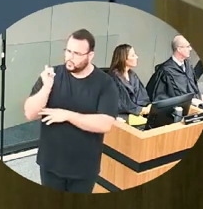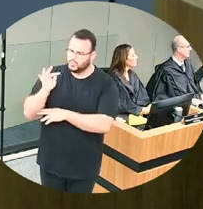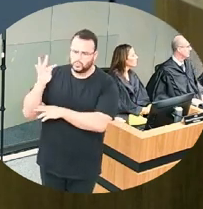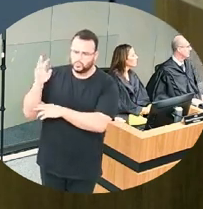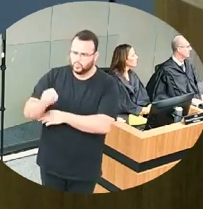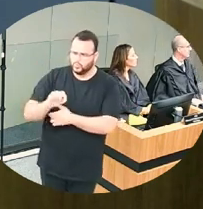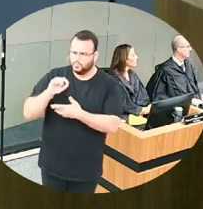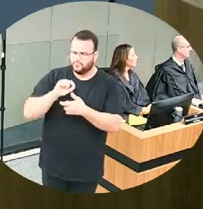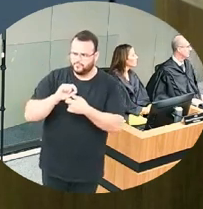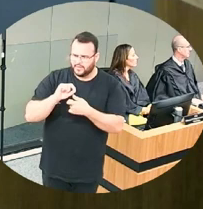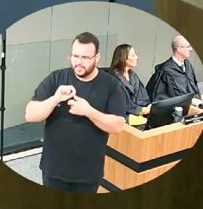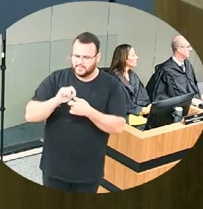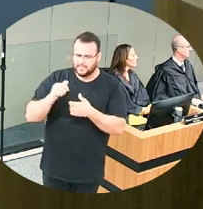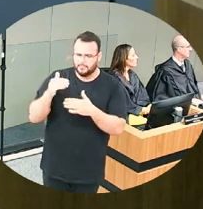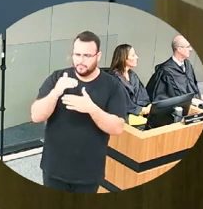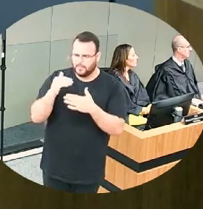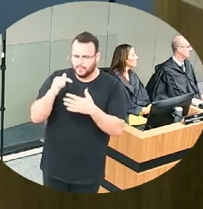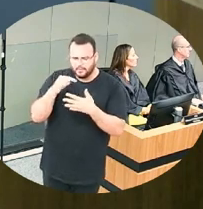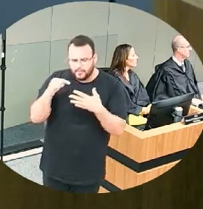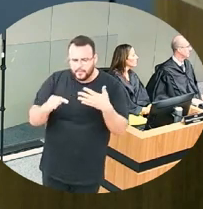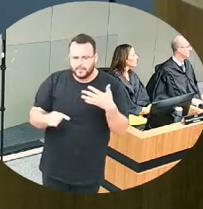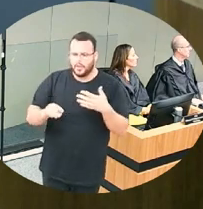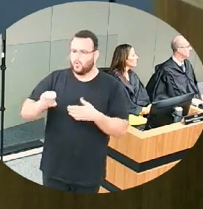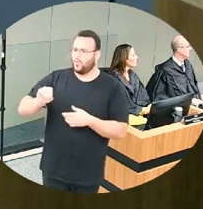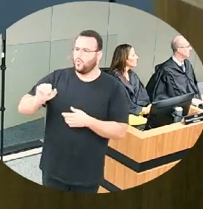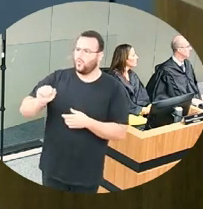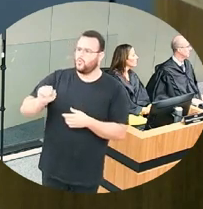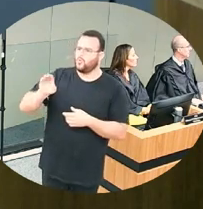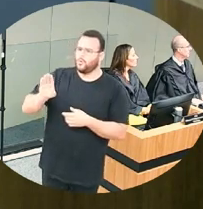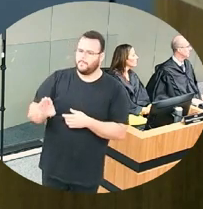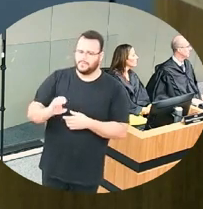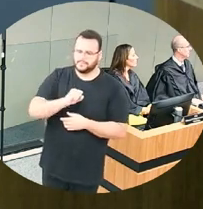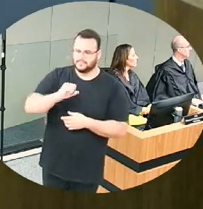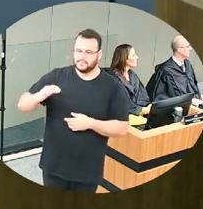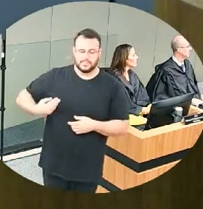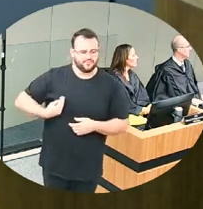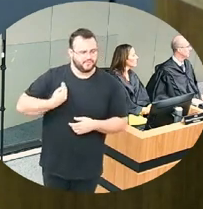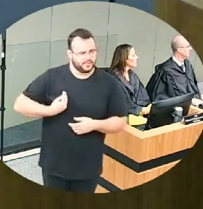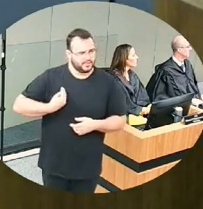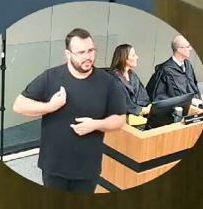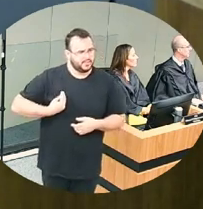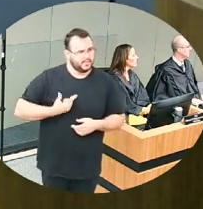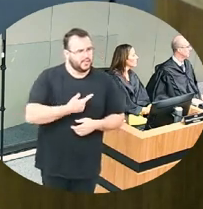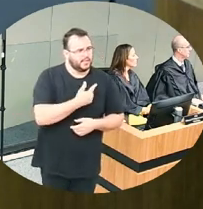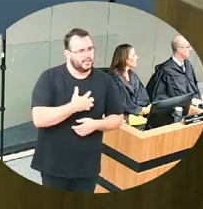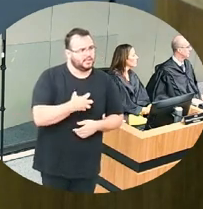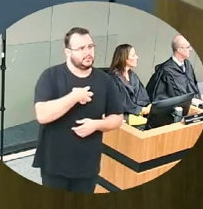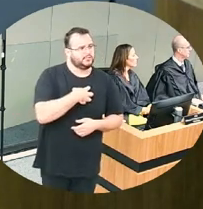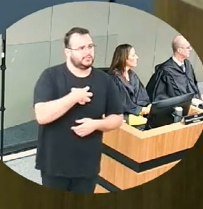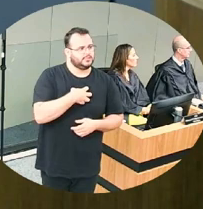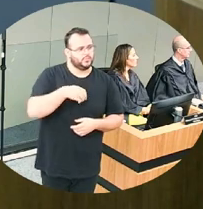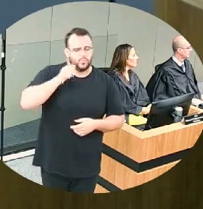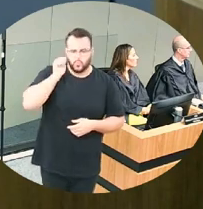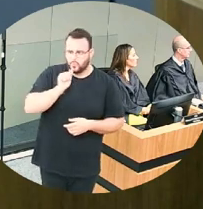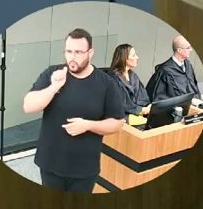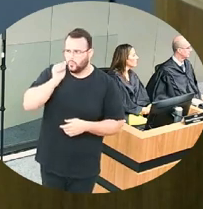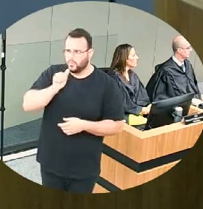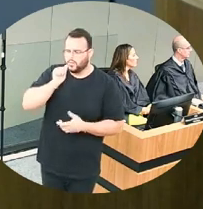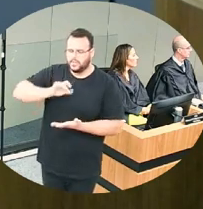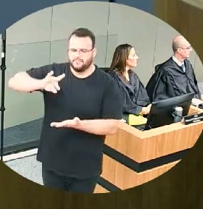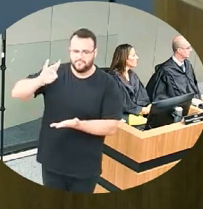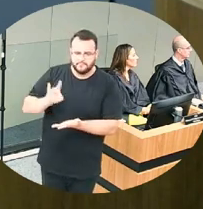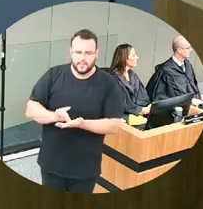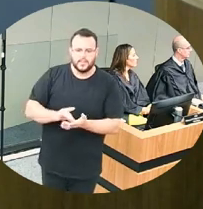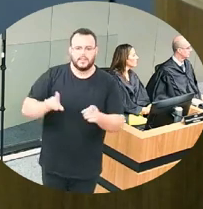feito grande parte OAB de Santa Catarina esteve presente e eu me sinto assim uma mulher realizada